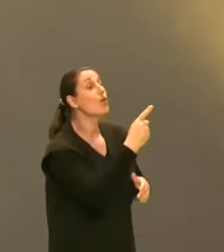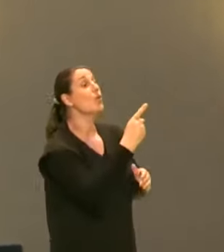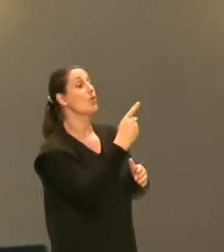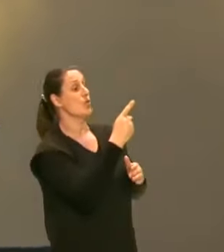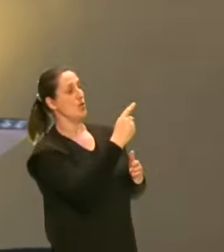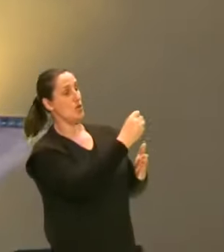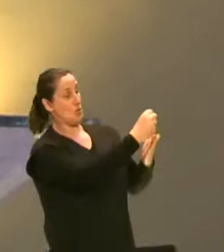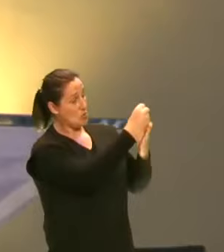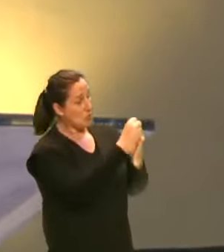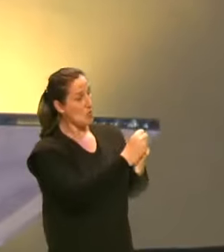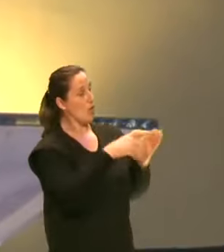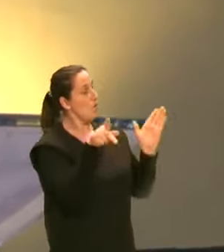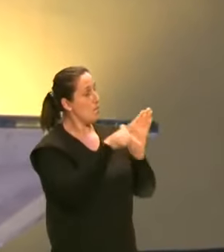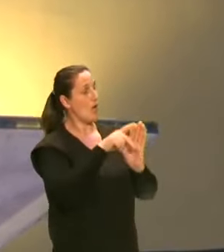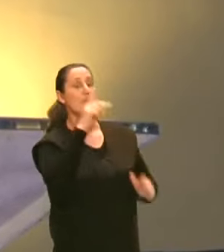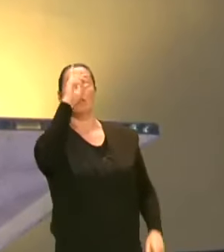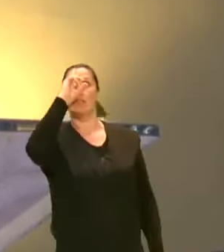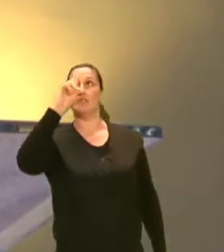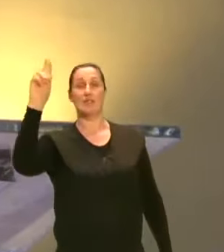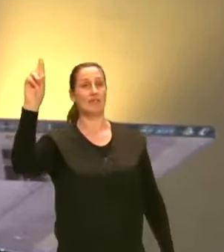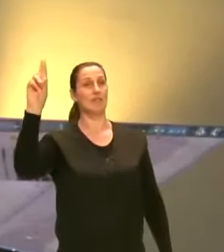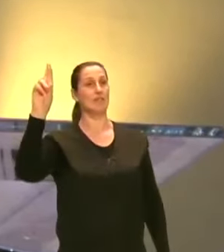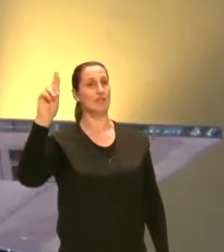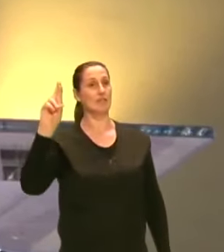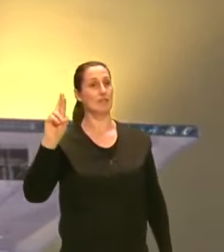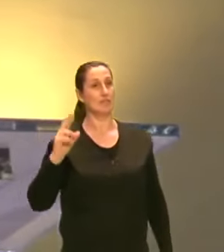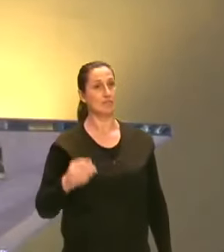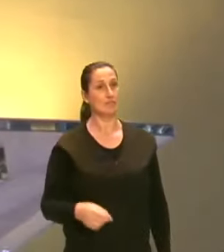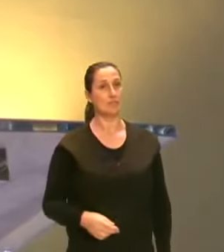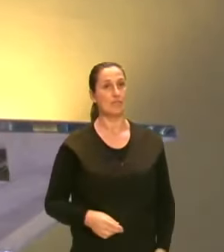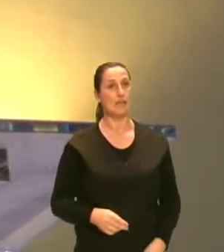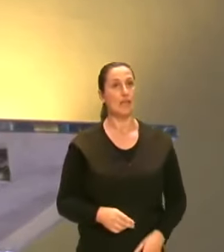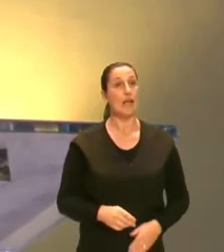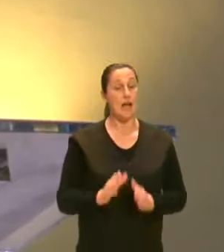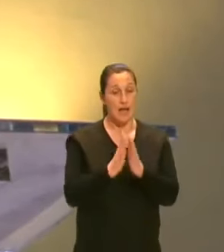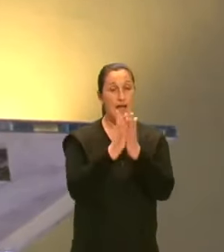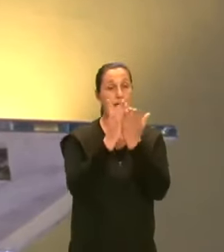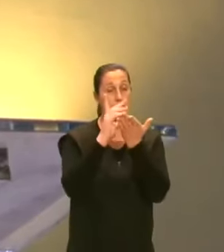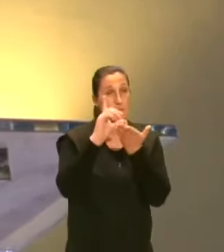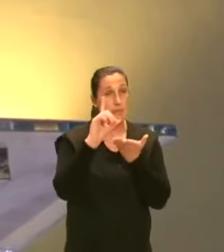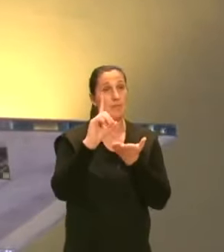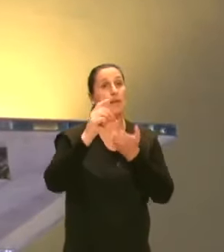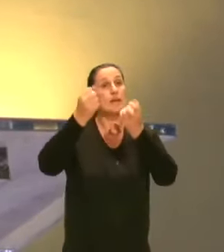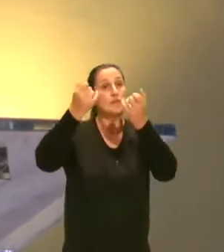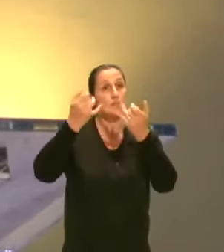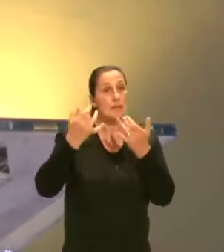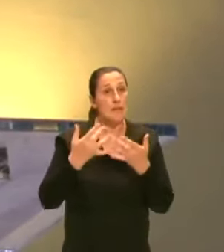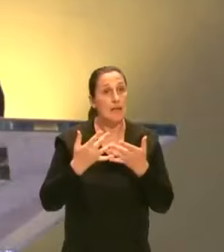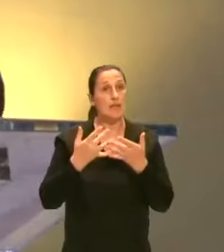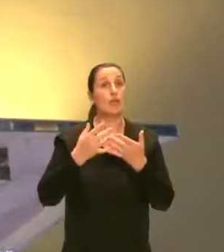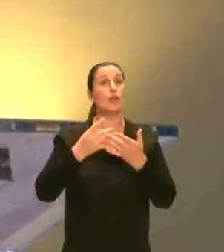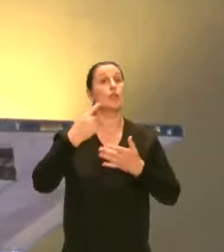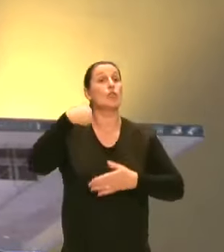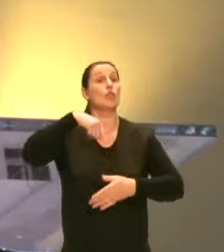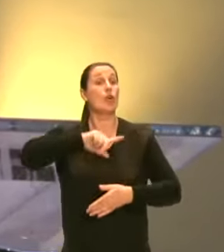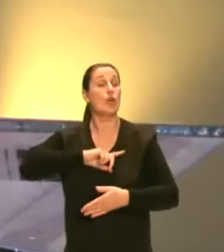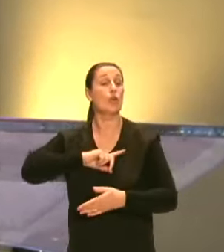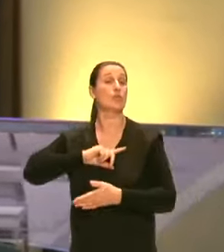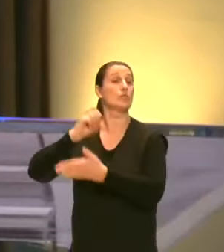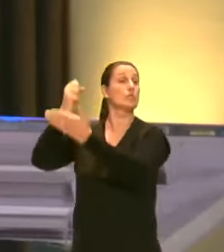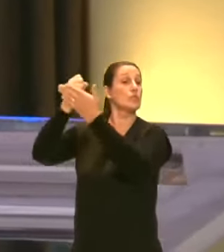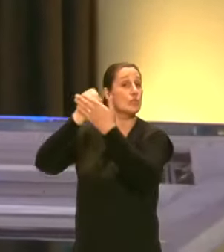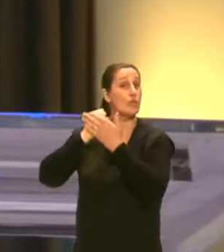Senhor. Só que a palavra de Deus vai dizer que o nosso socorro vem do Senhor que criou os céus e a